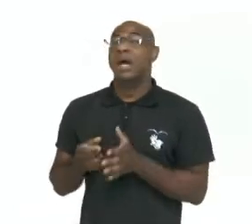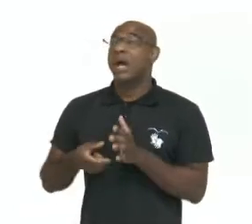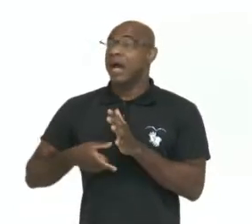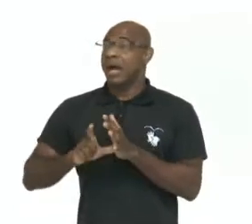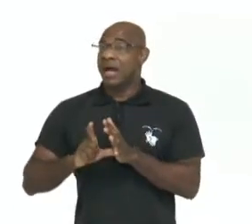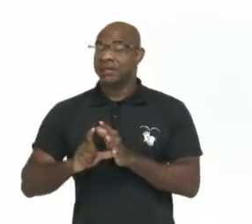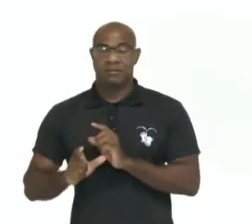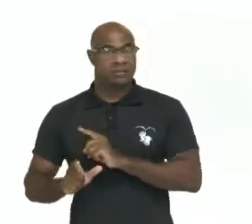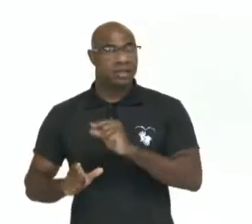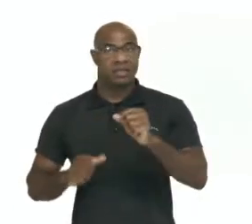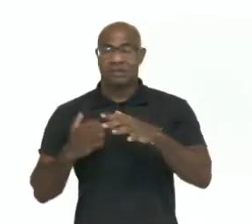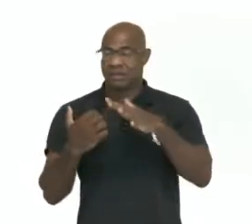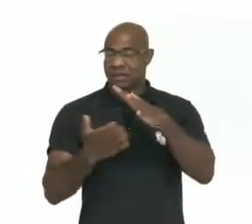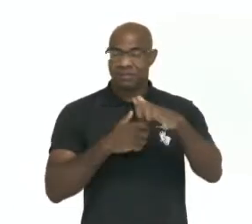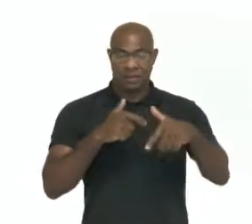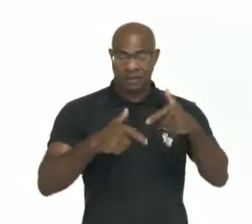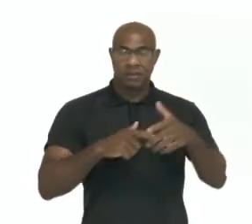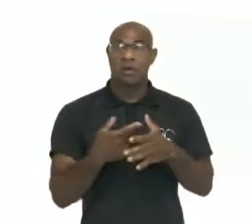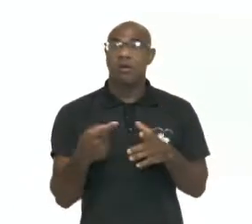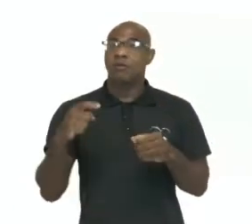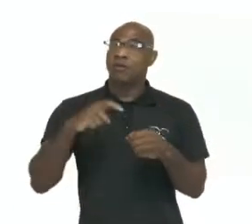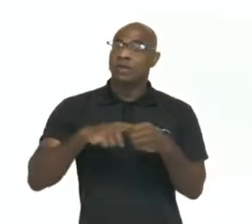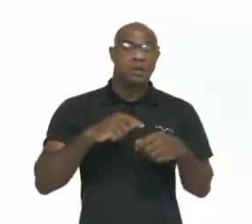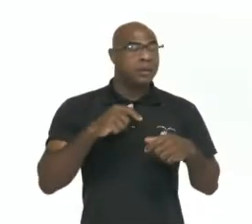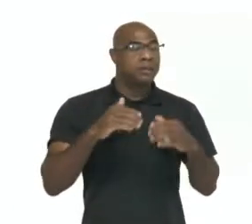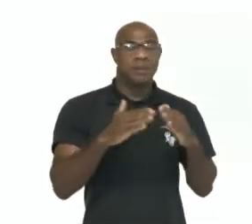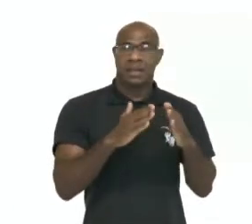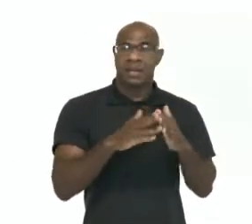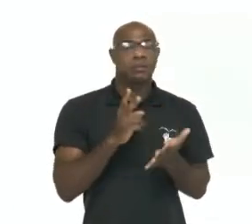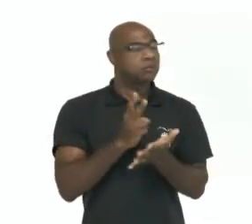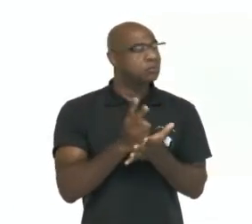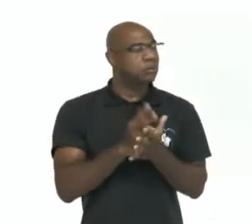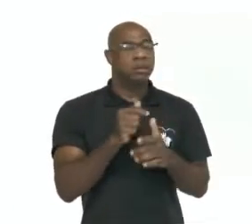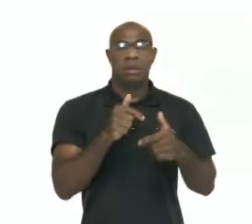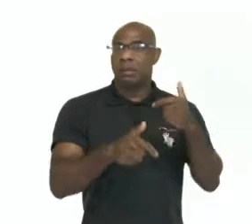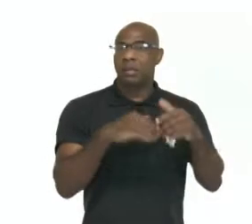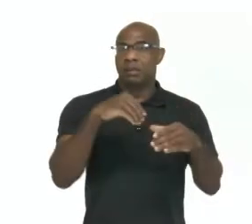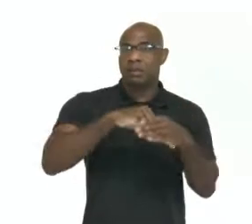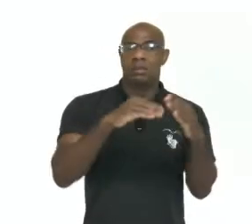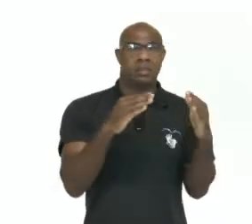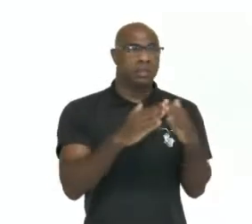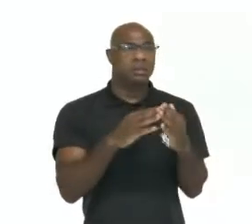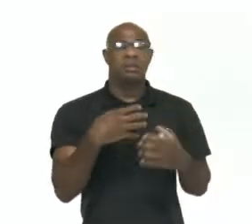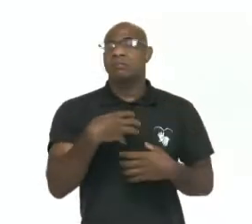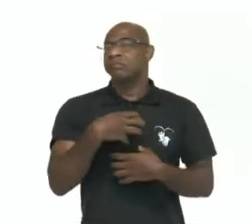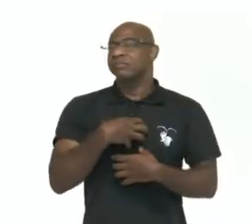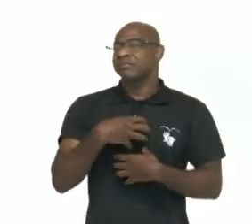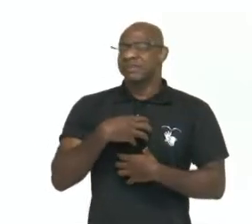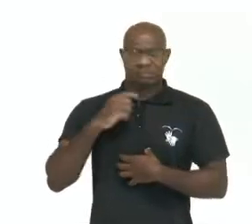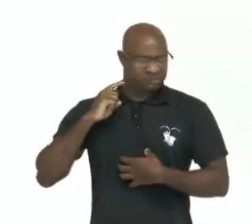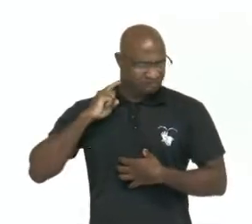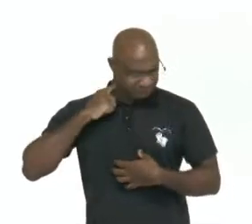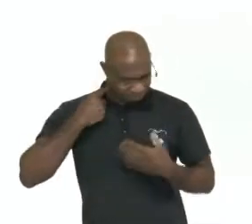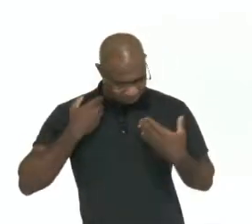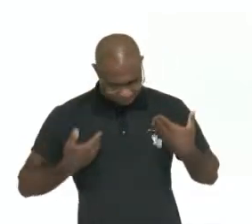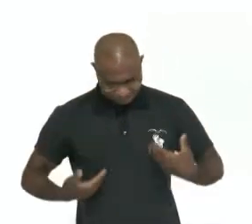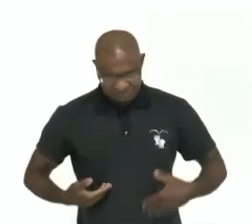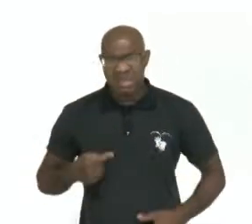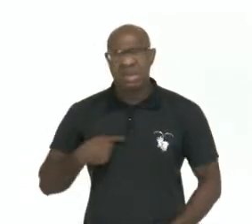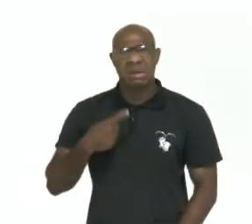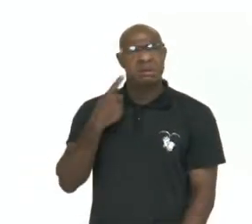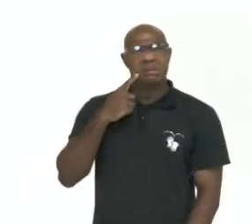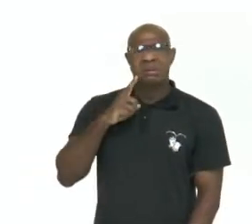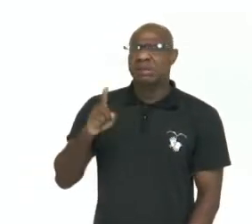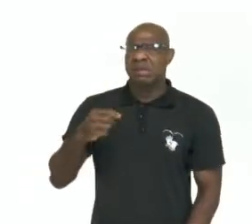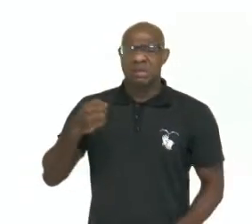da empresa, eu voltei para casa para continuar trabalhando, pois estava me sentindo muito sujo, uma vez que não